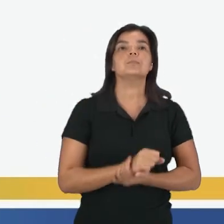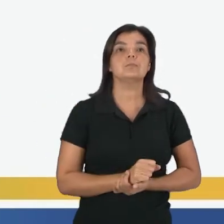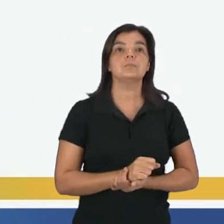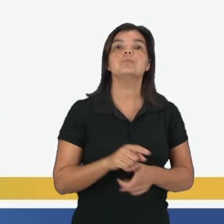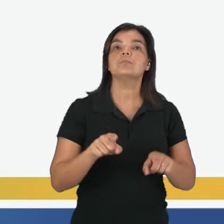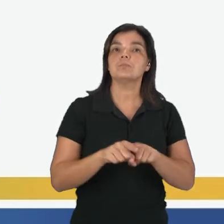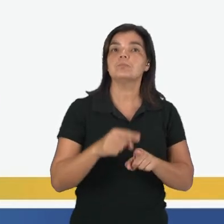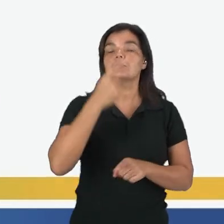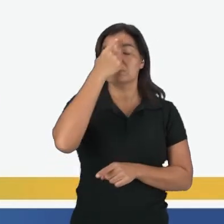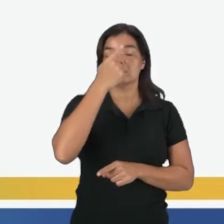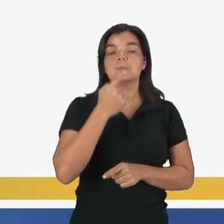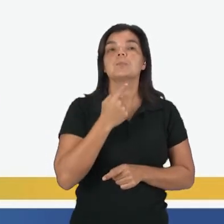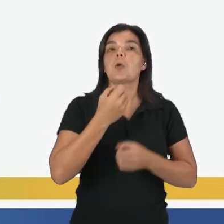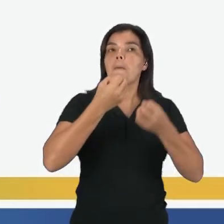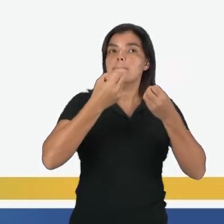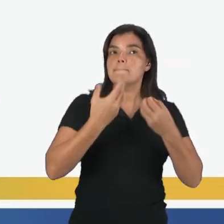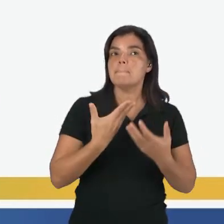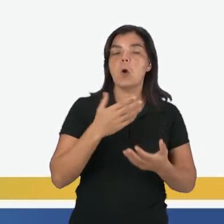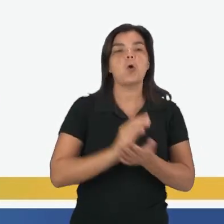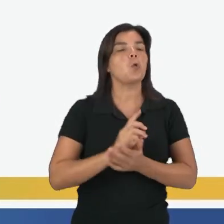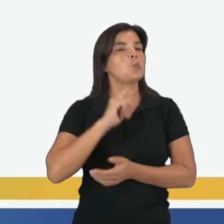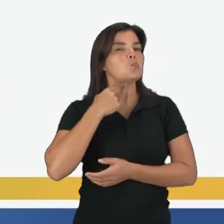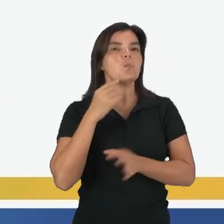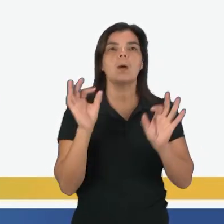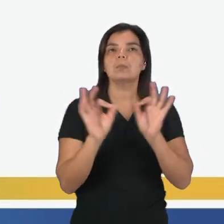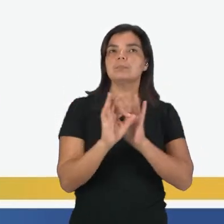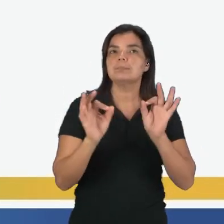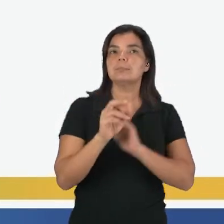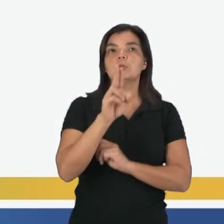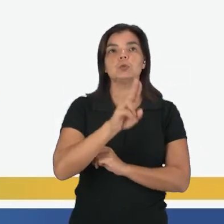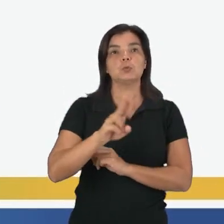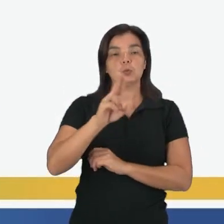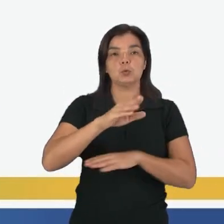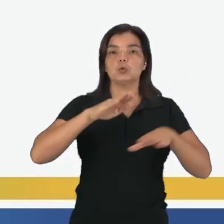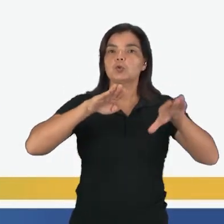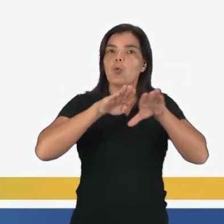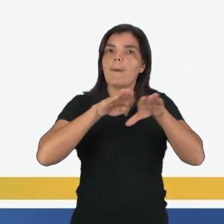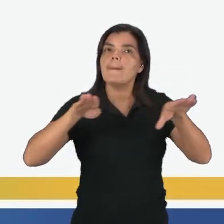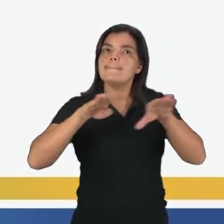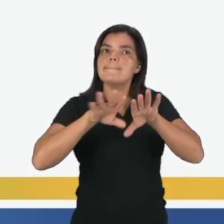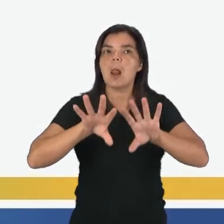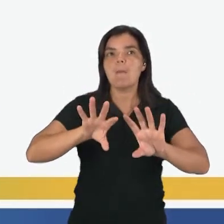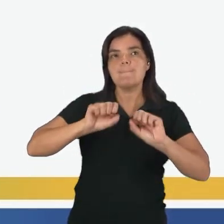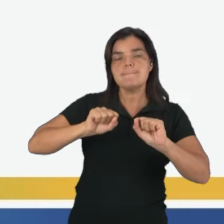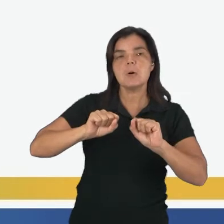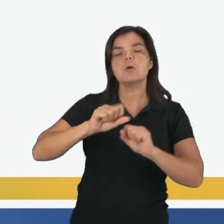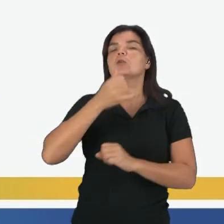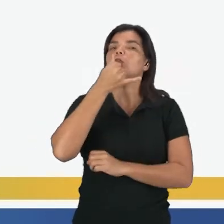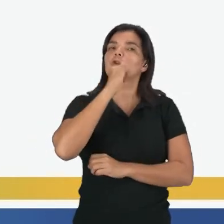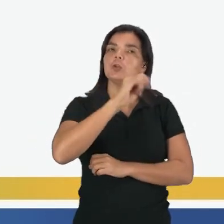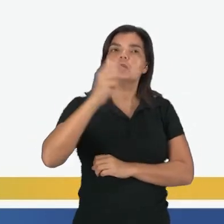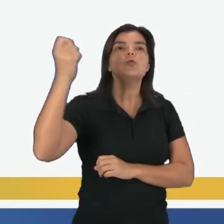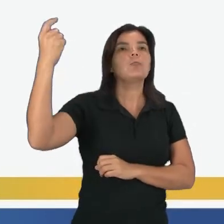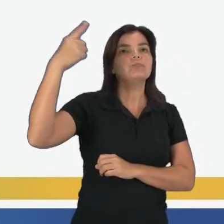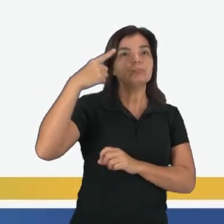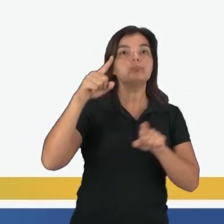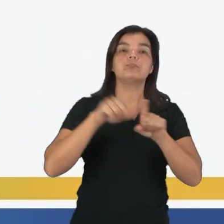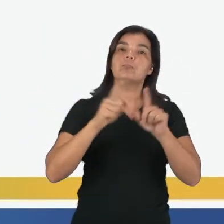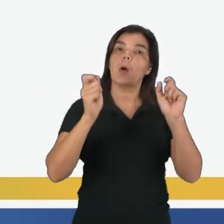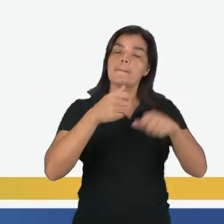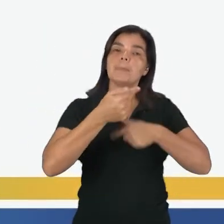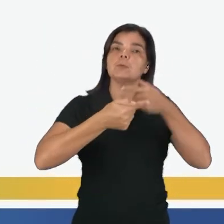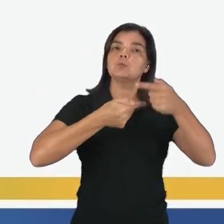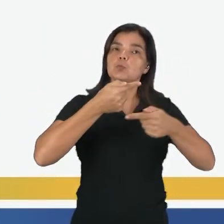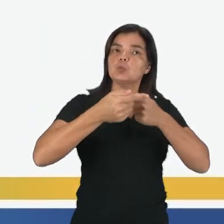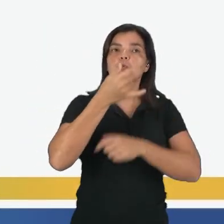o símbolo da energia limpa, não poluente. Com o uso das placas de captação de energia solar, é possível a geração